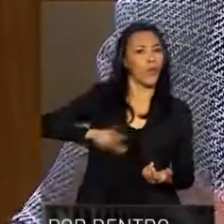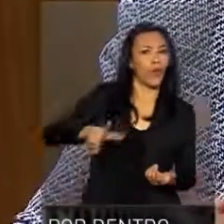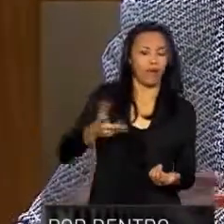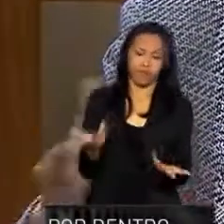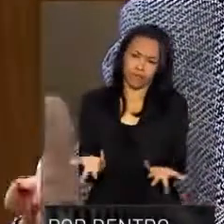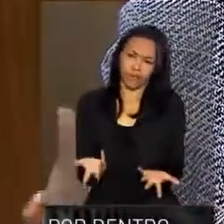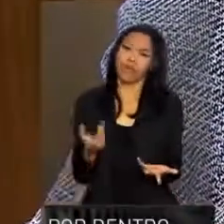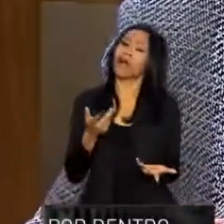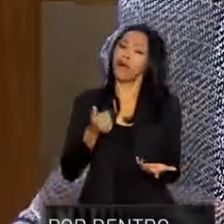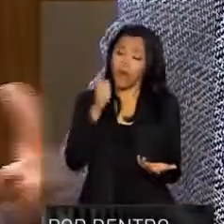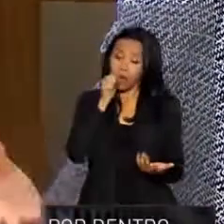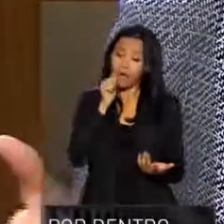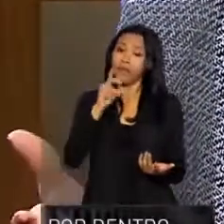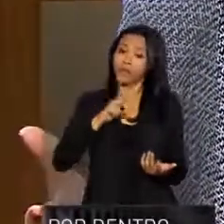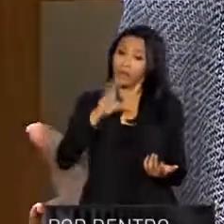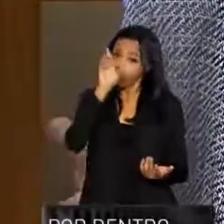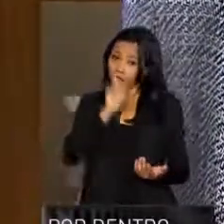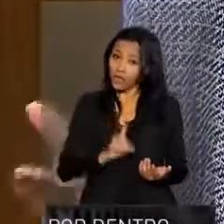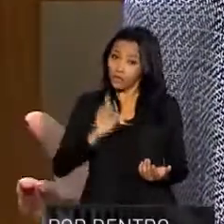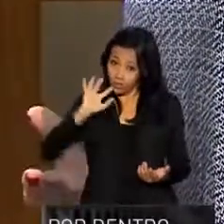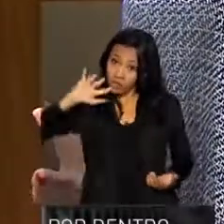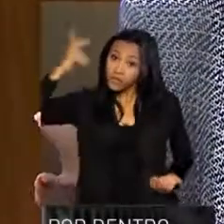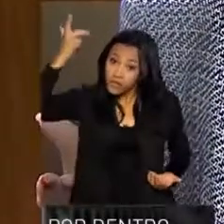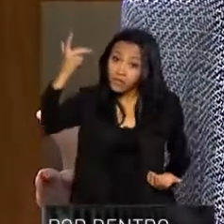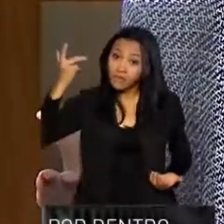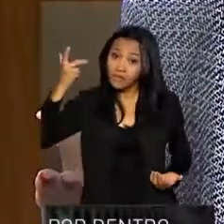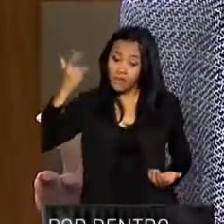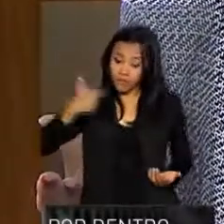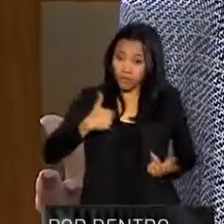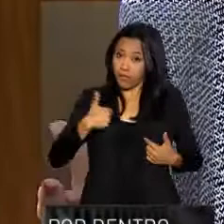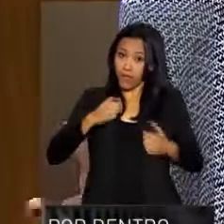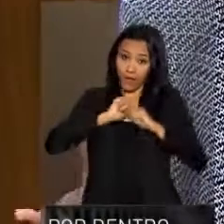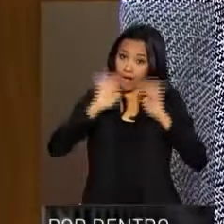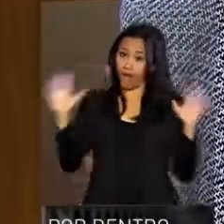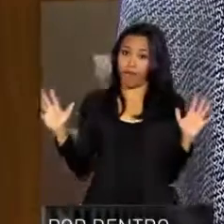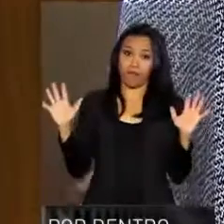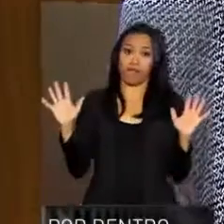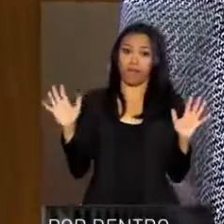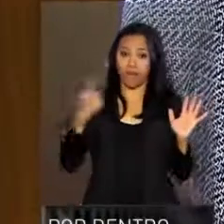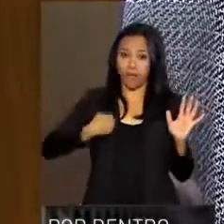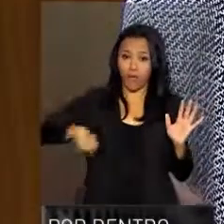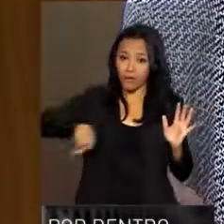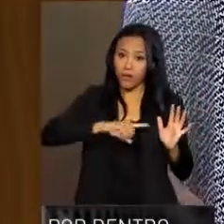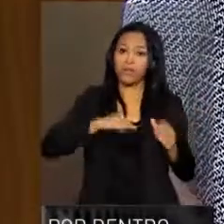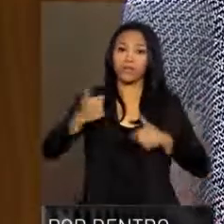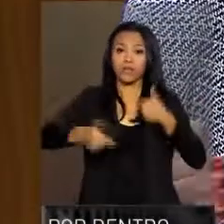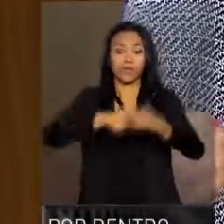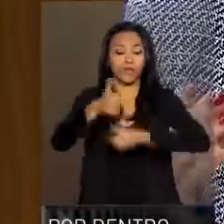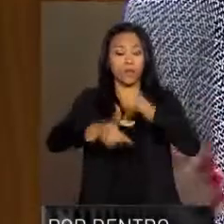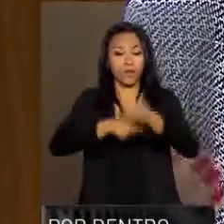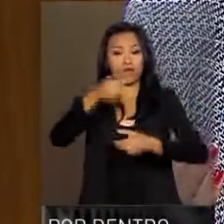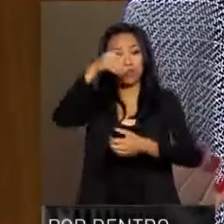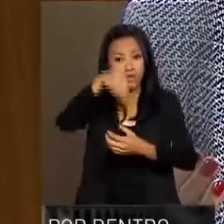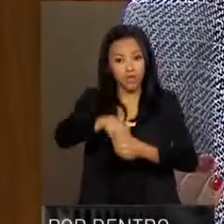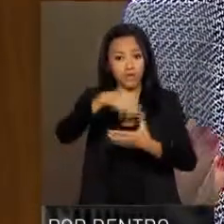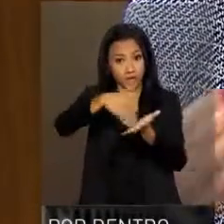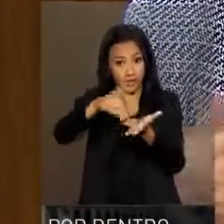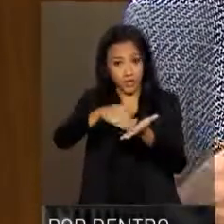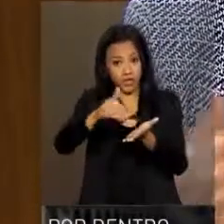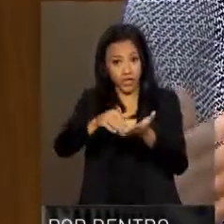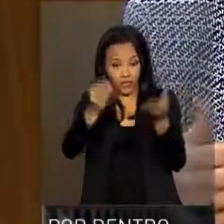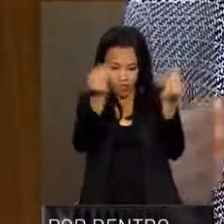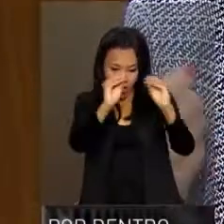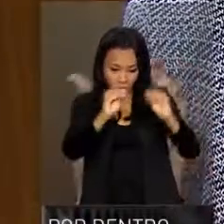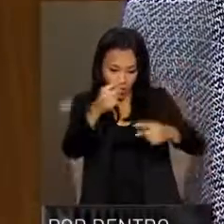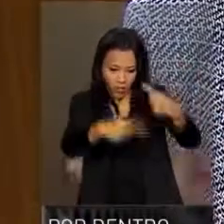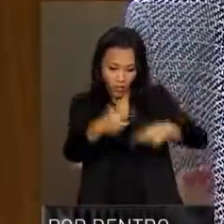mulher tem direito de decidir acho que é claro pra mim isso sabe pra nós que fazemos as políticas públicas voltadas para as mulheres é o